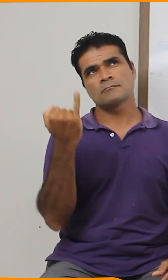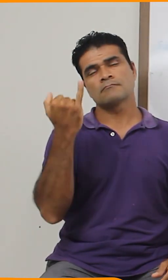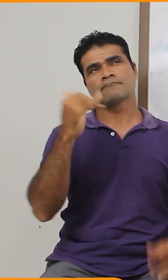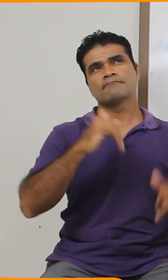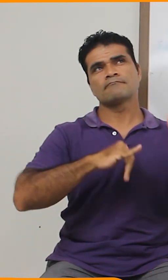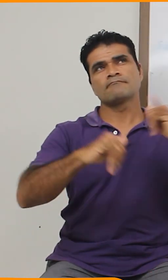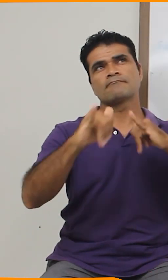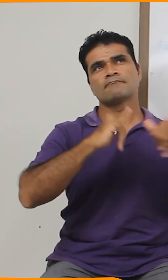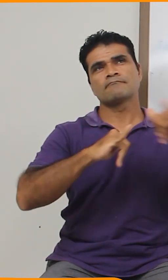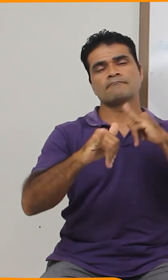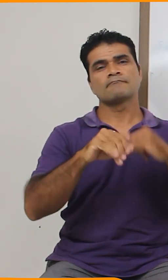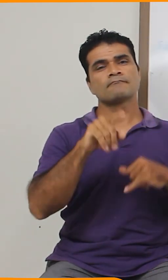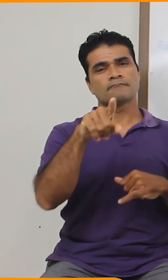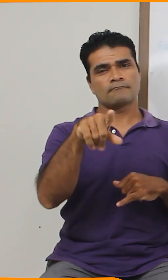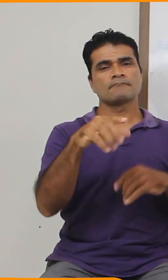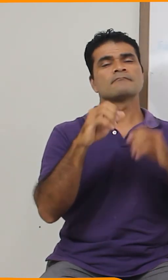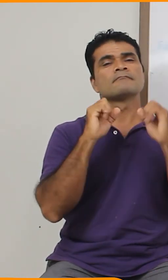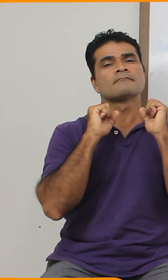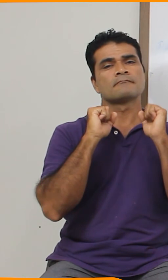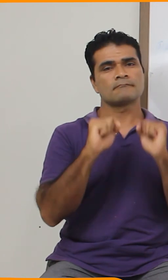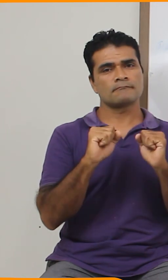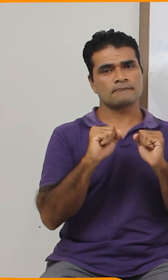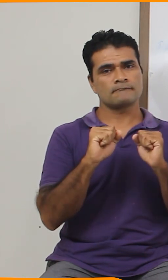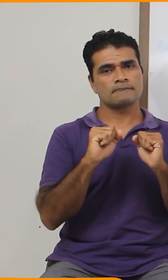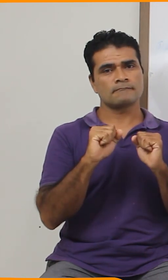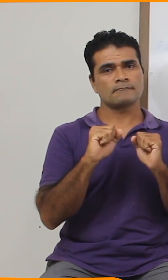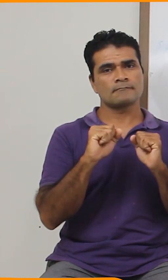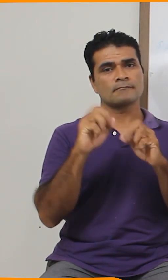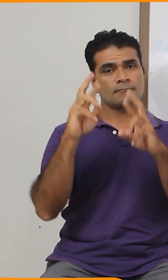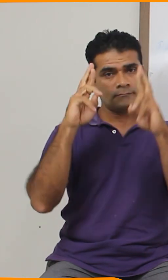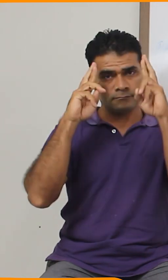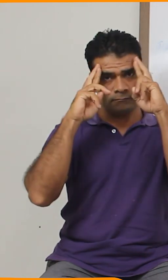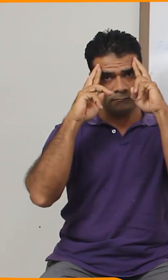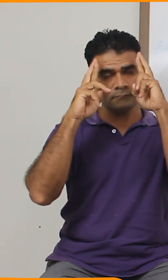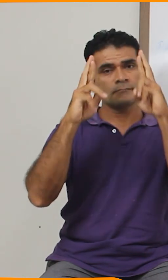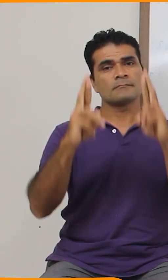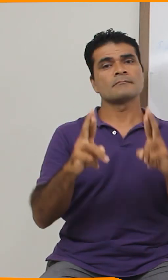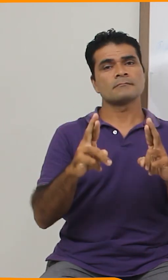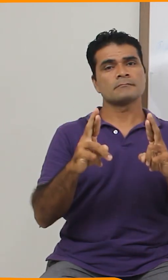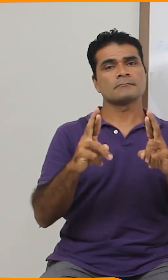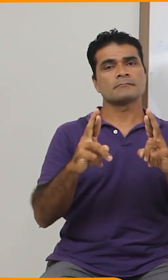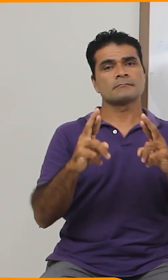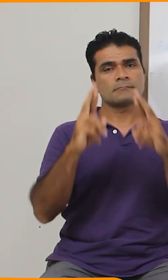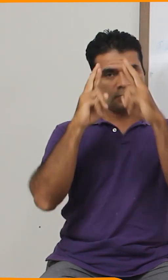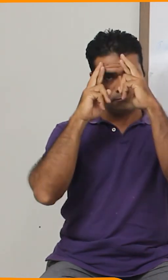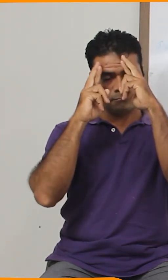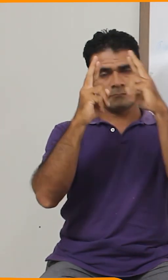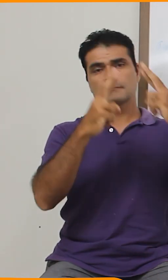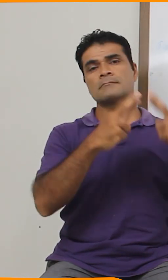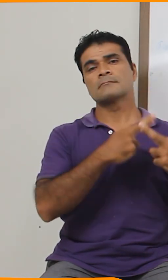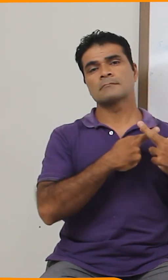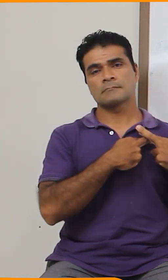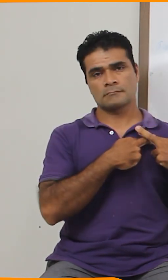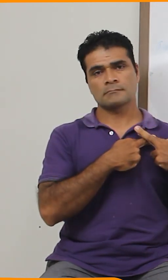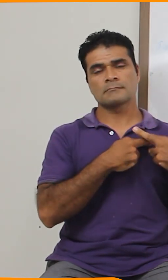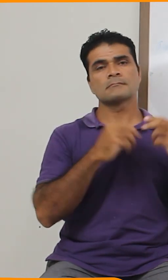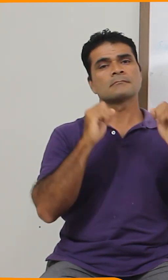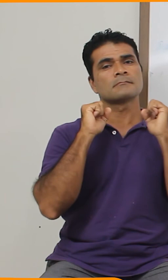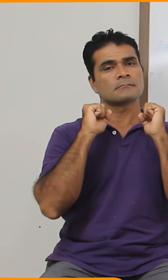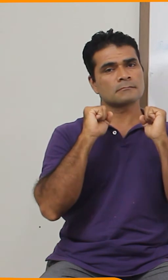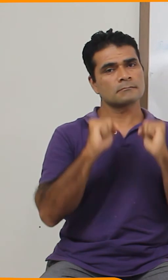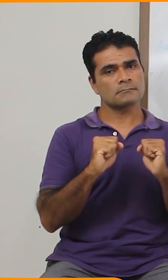noticiar, faça, mas faça com responsabilidade, tá? Não compartilhe nunca